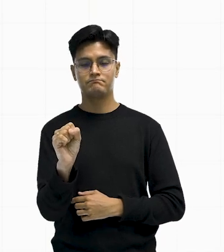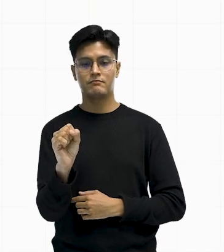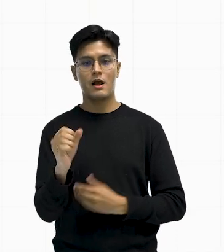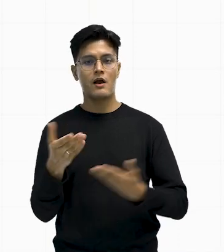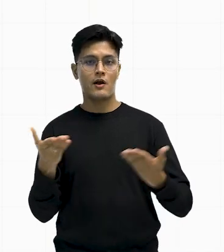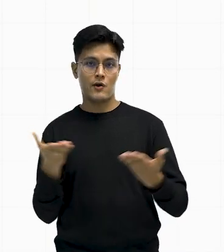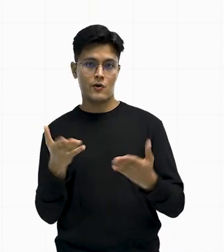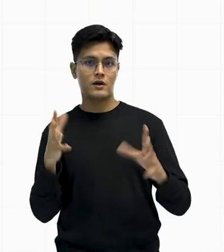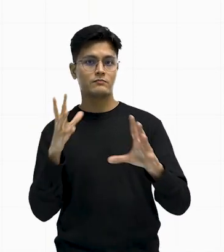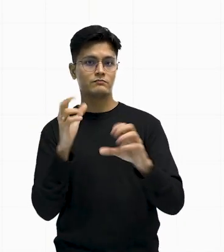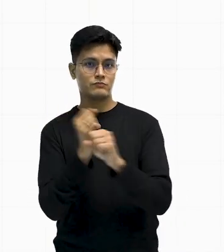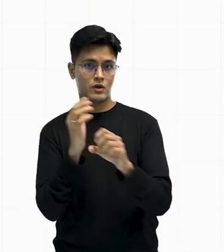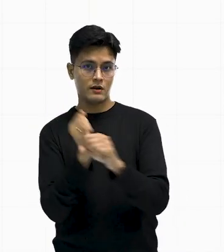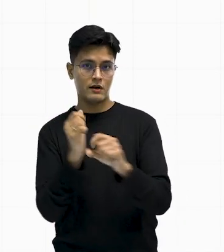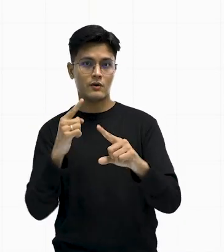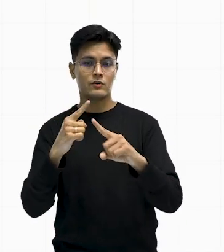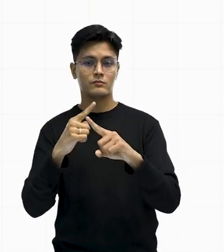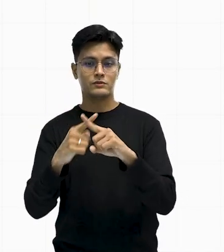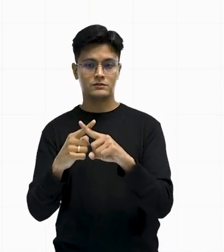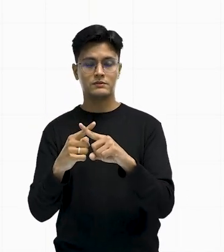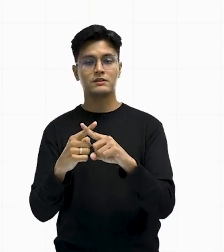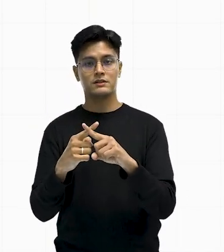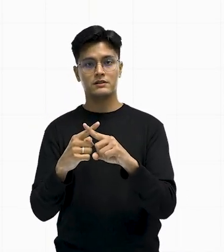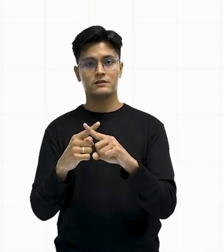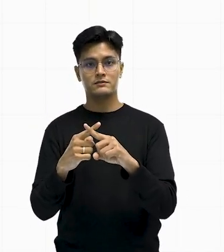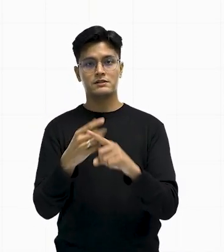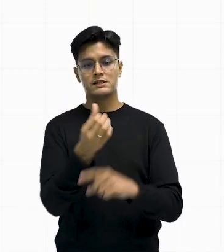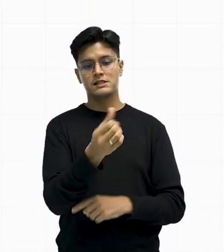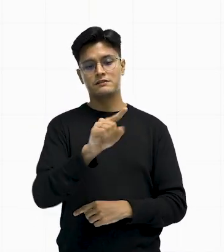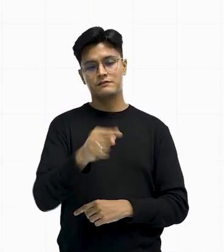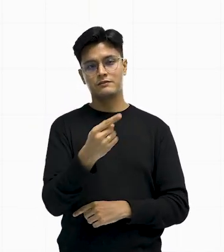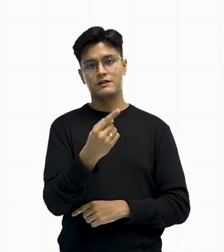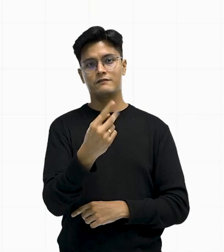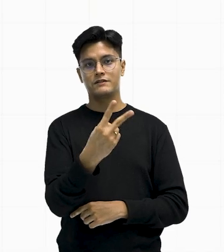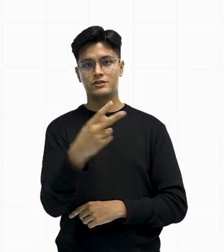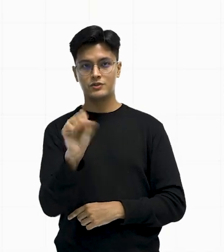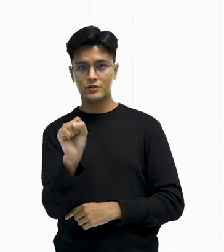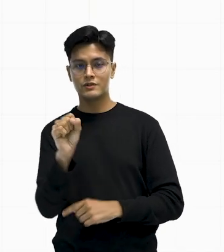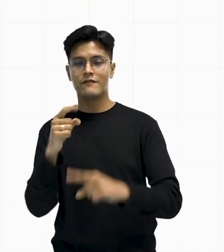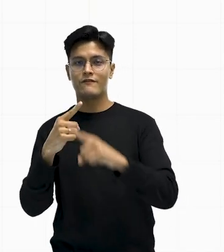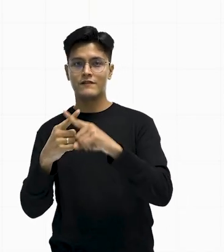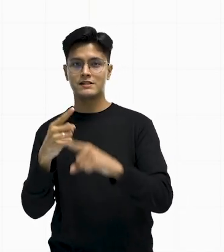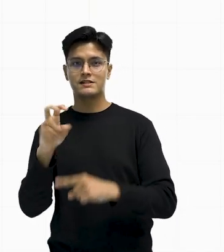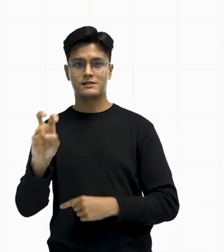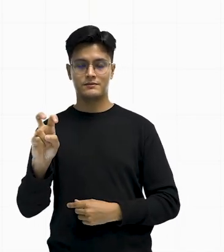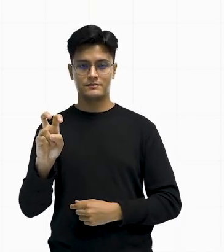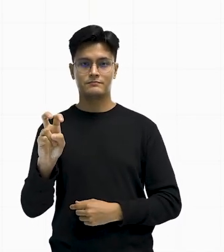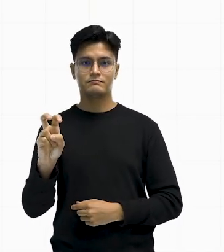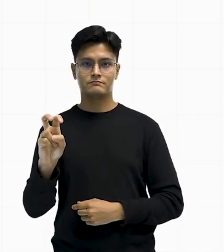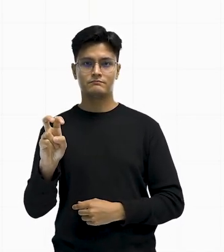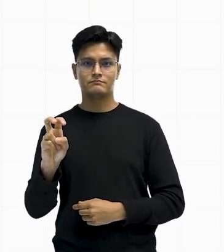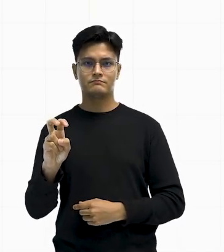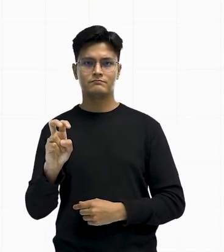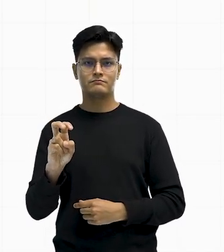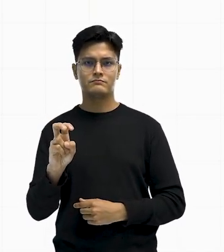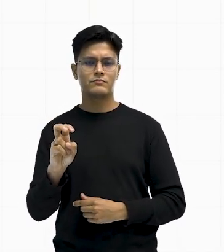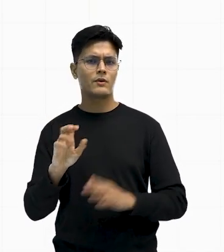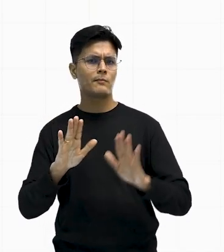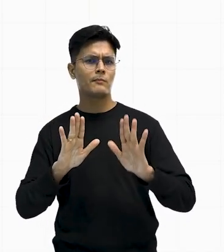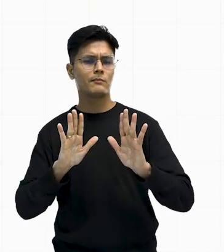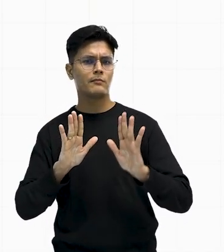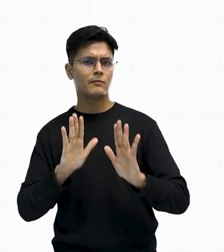a gente vai multiplicar o 6,28 por 5. Professor, eu não sei